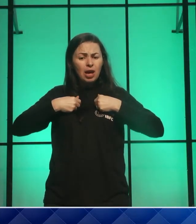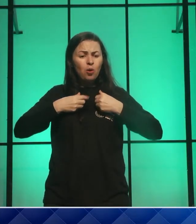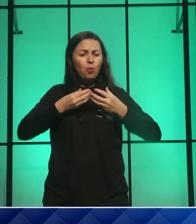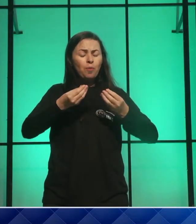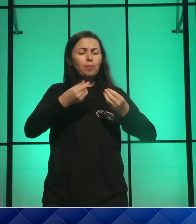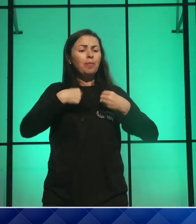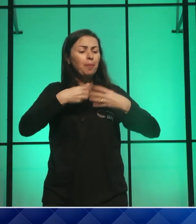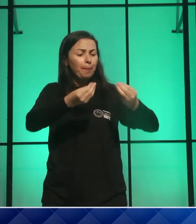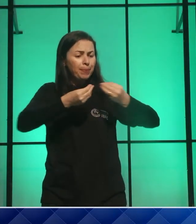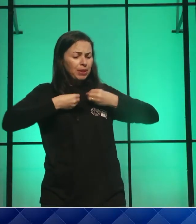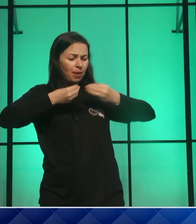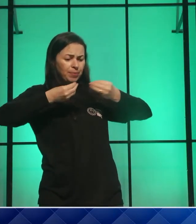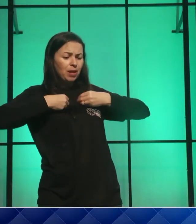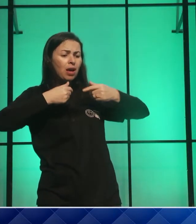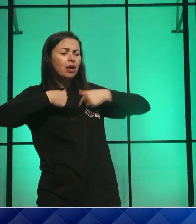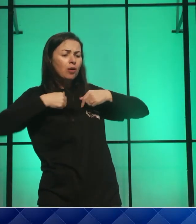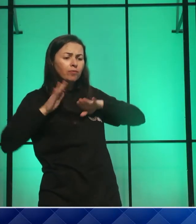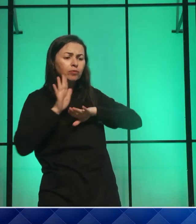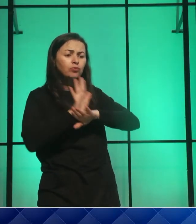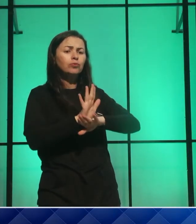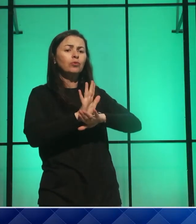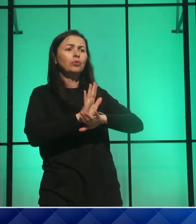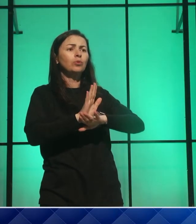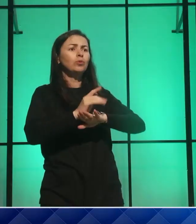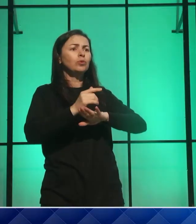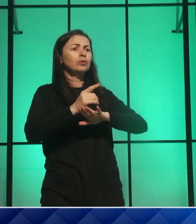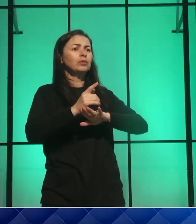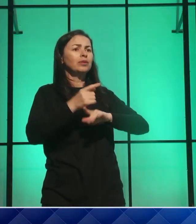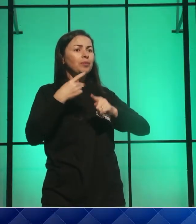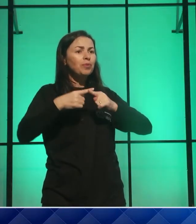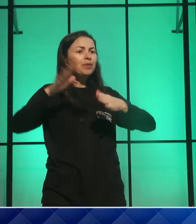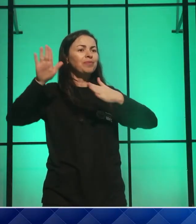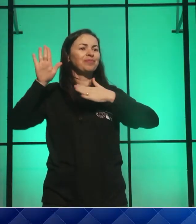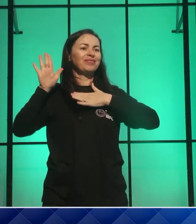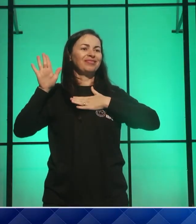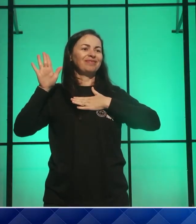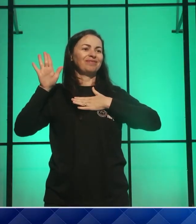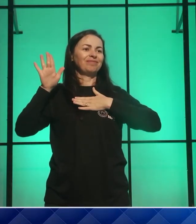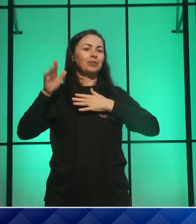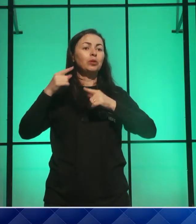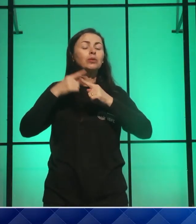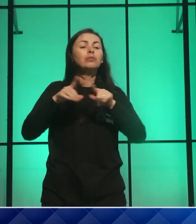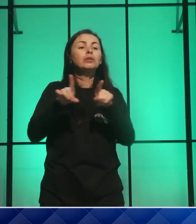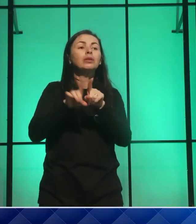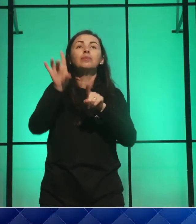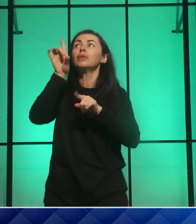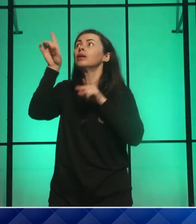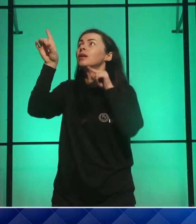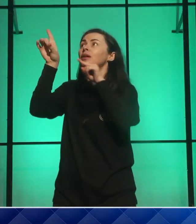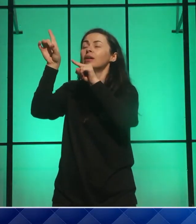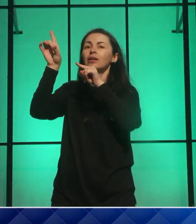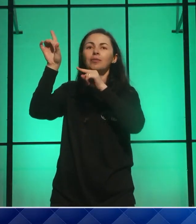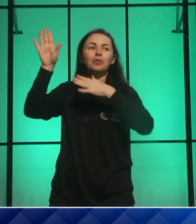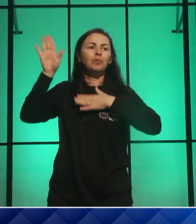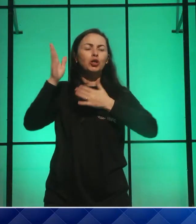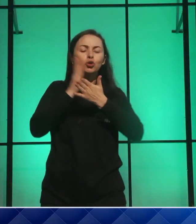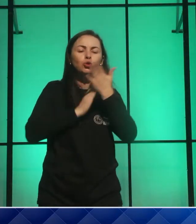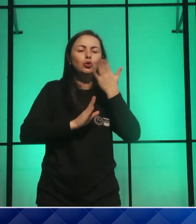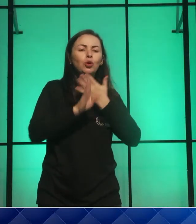te preocupando. Ele promete, todo aquele que vinha a mim